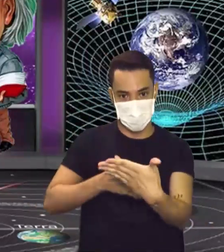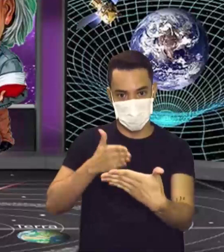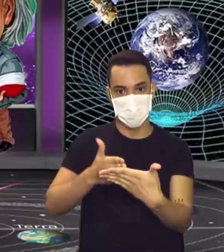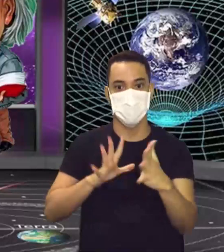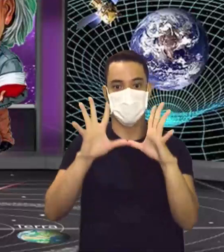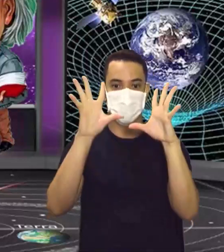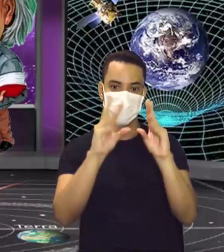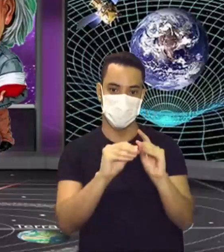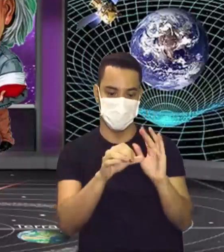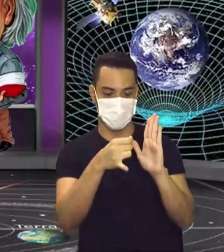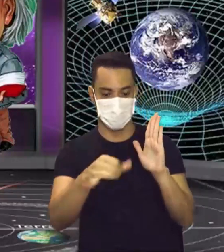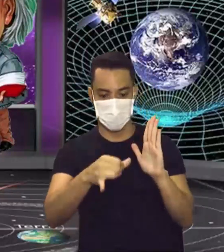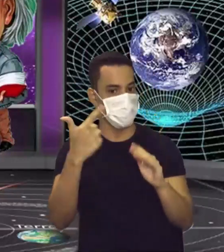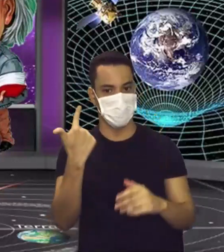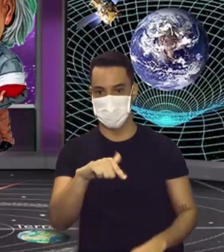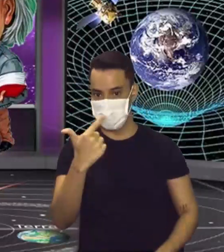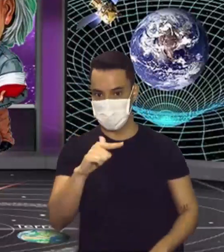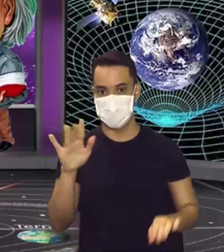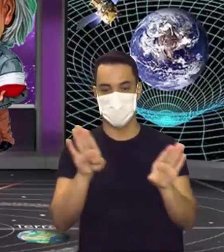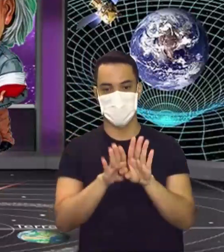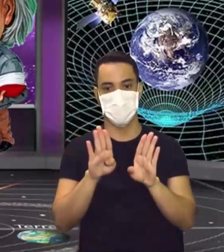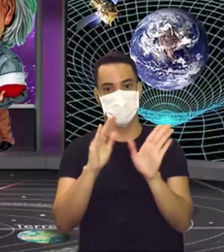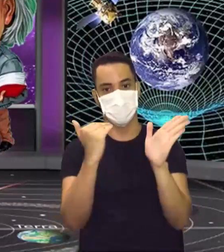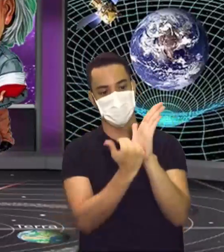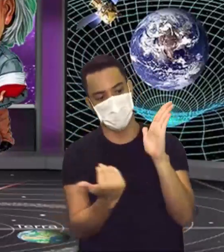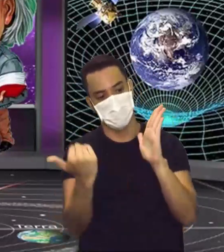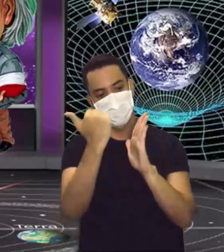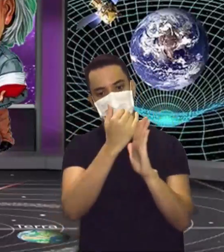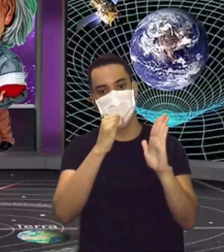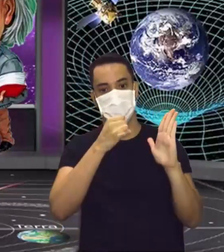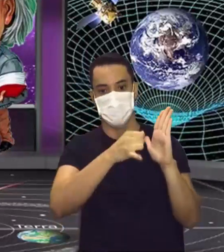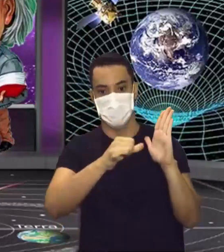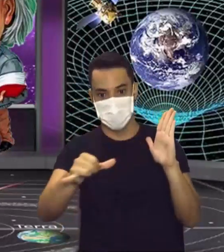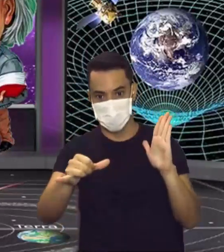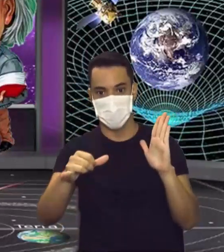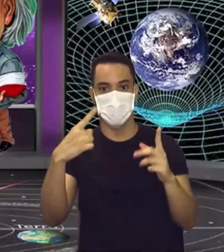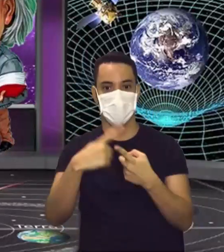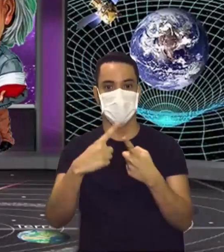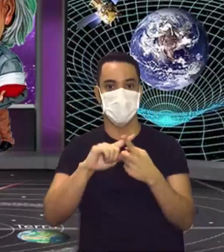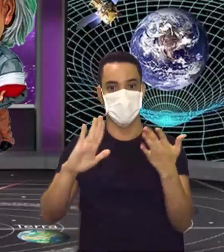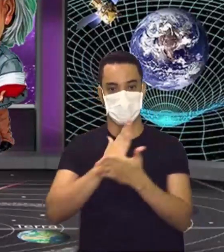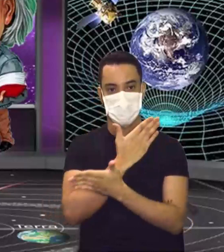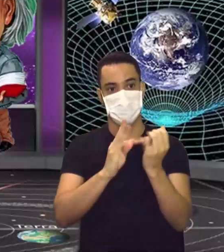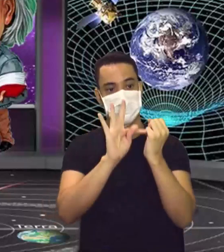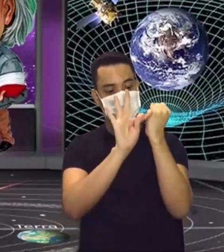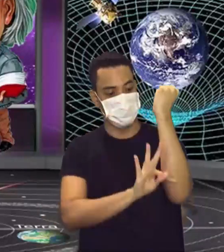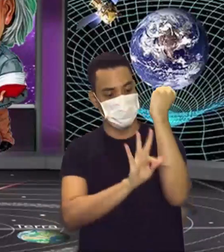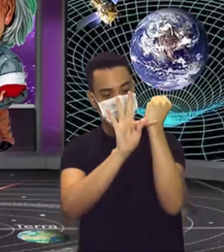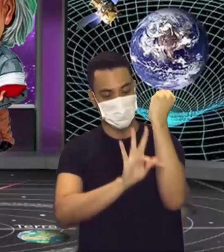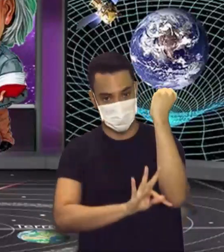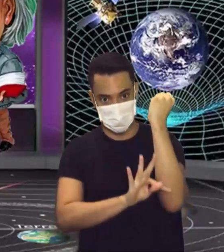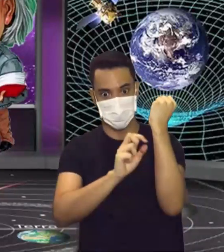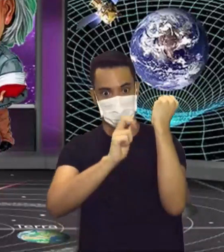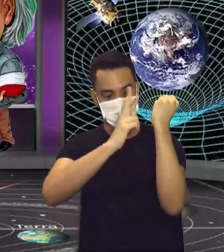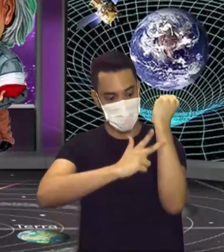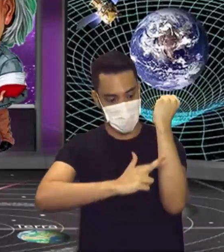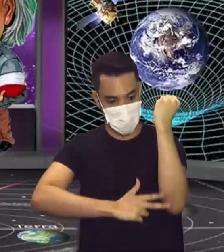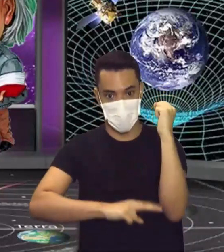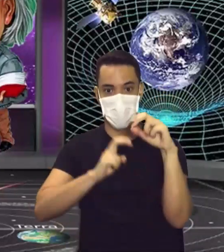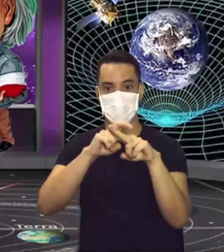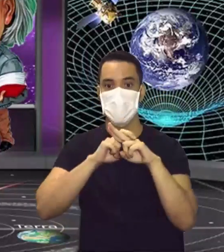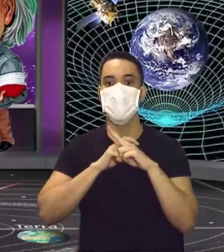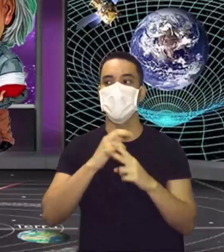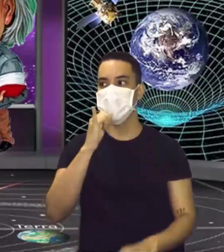semicondutores, que são supercondutores, quando resfriado aí a baixíssimas temperaturas, e nós vimos exemplos